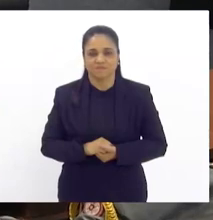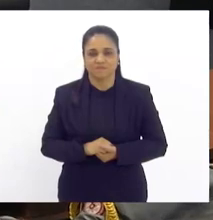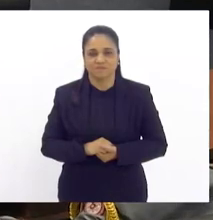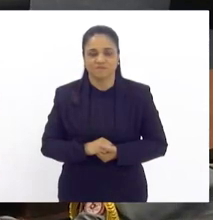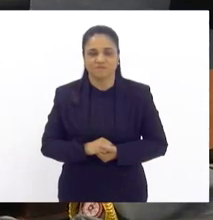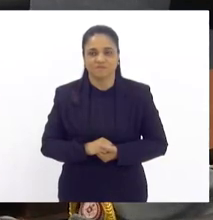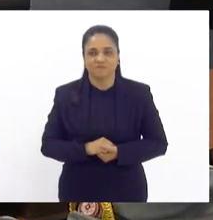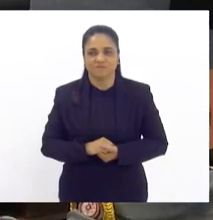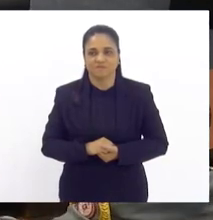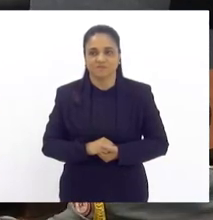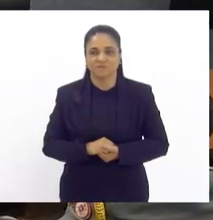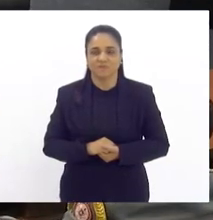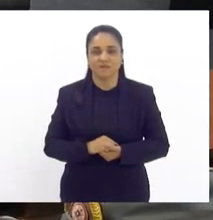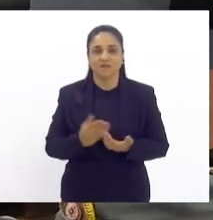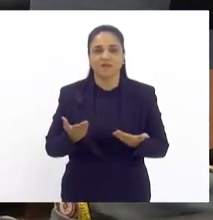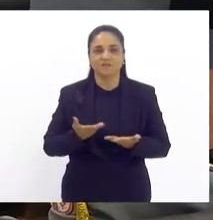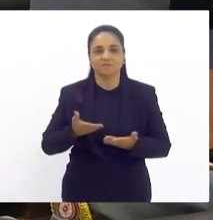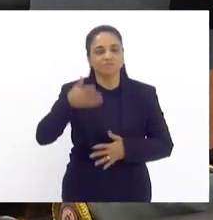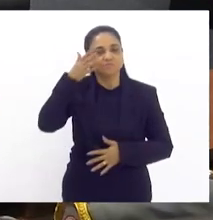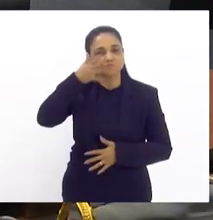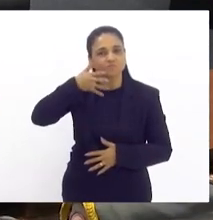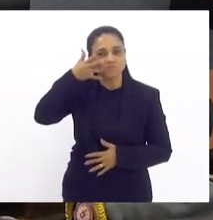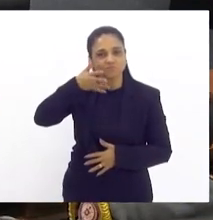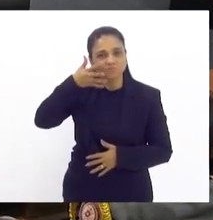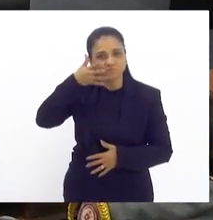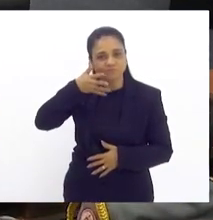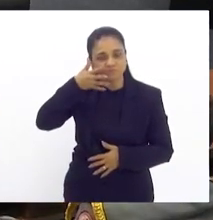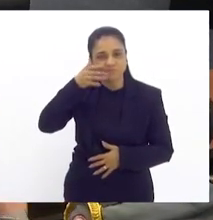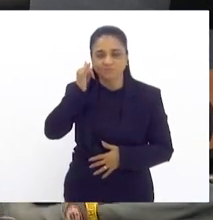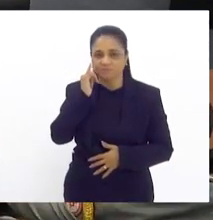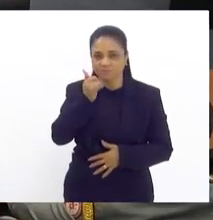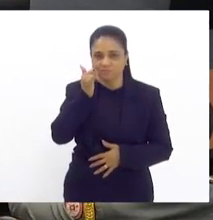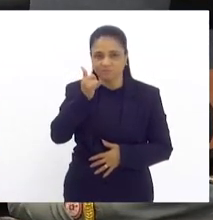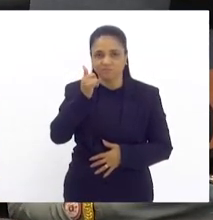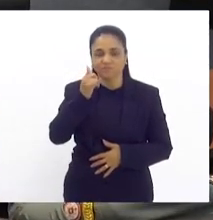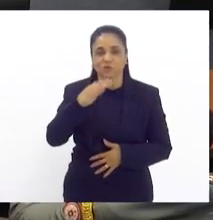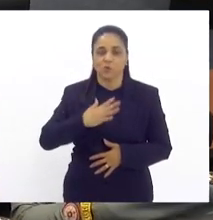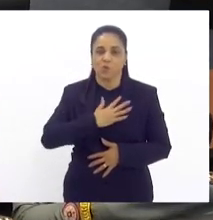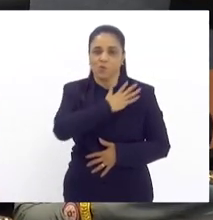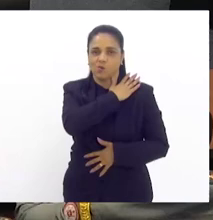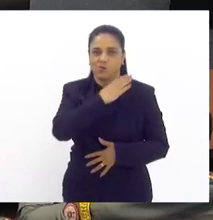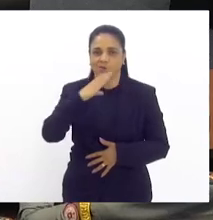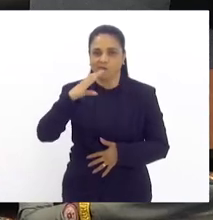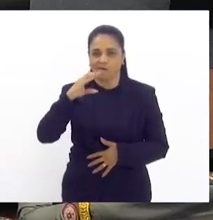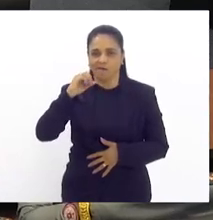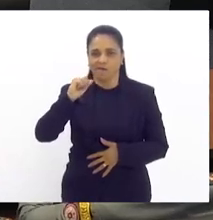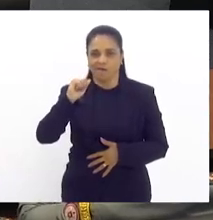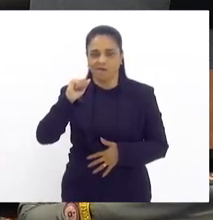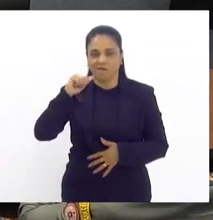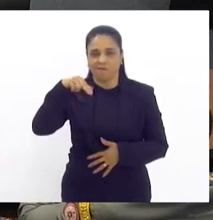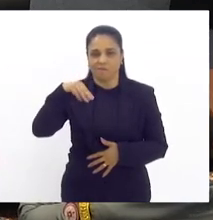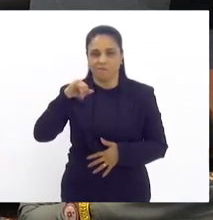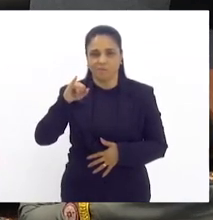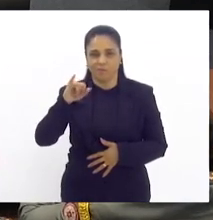Agora, com a palavra, nosso Coronel Camilo, gentileza.